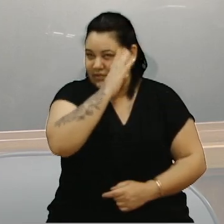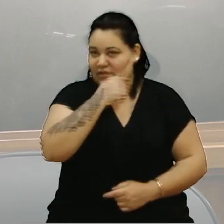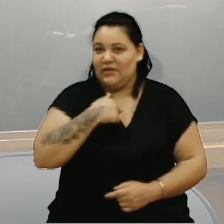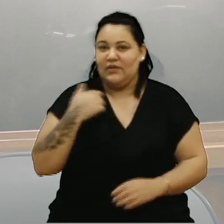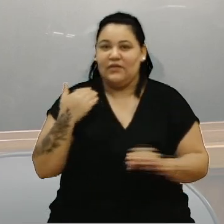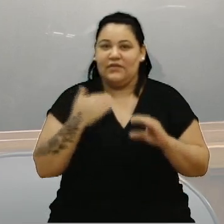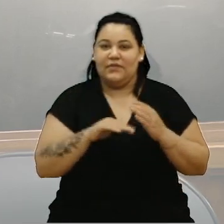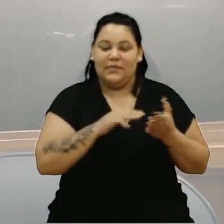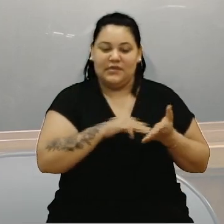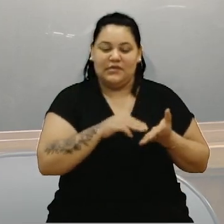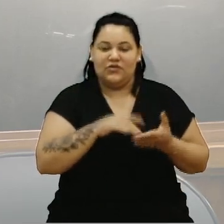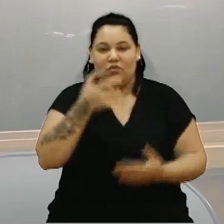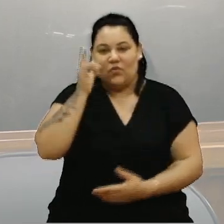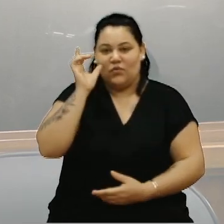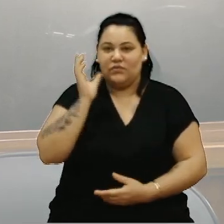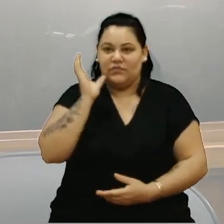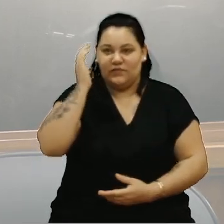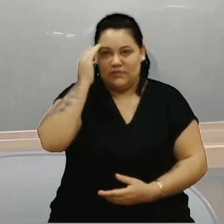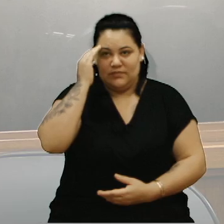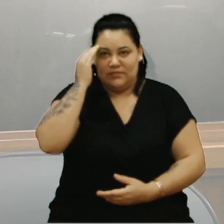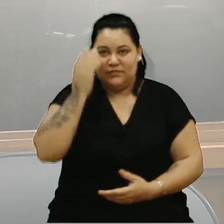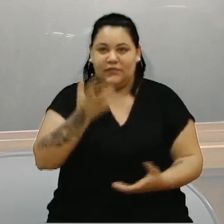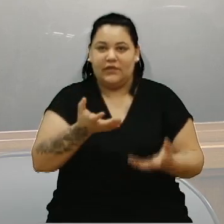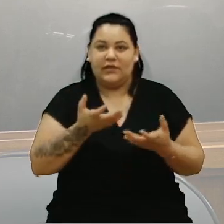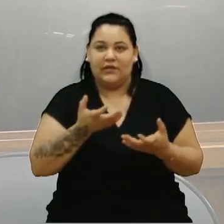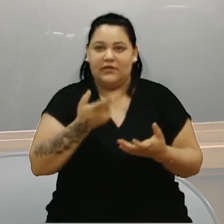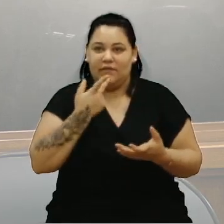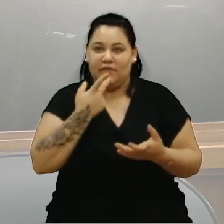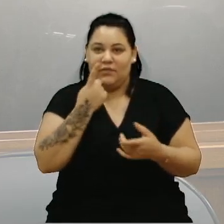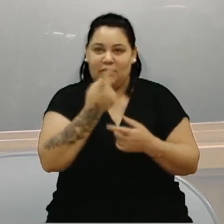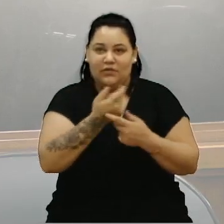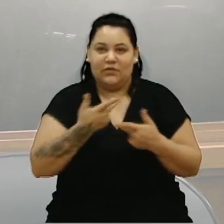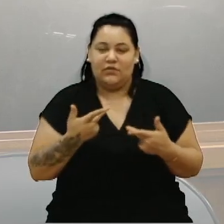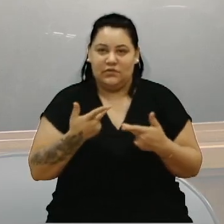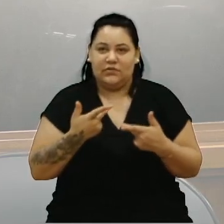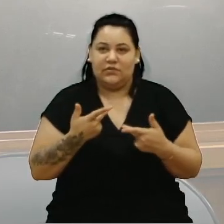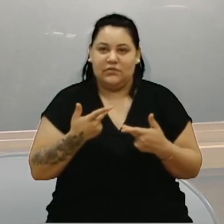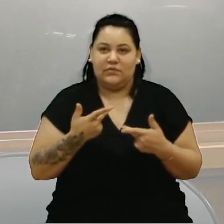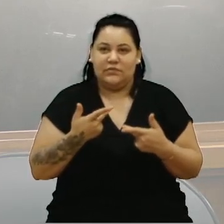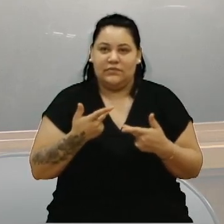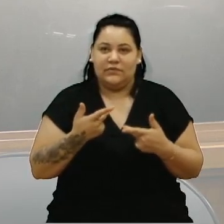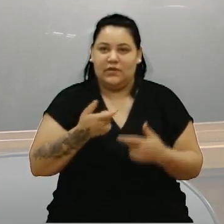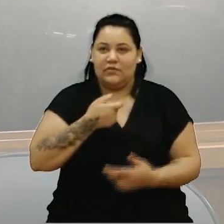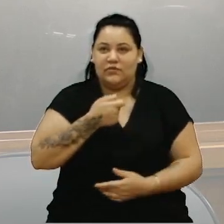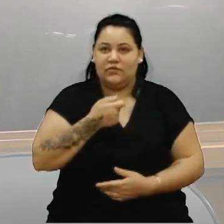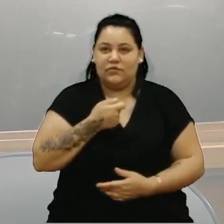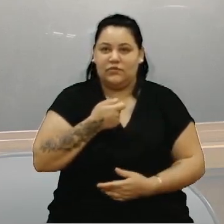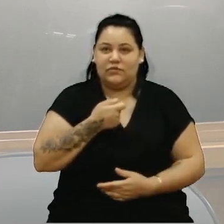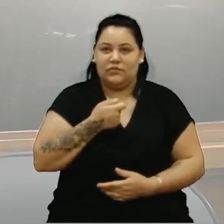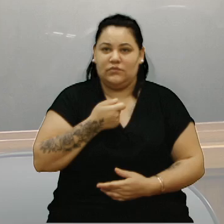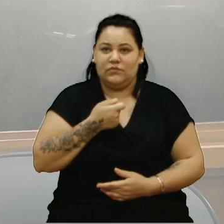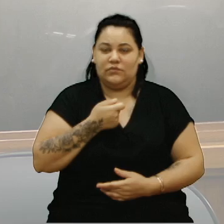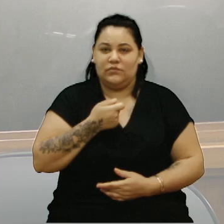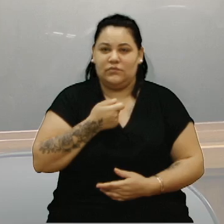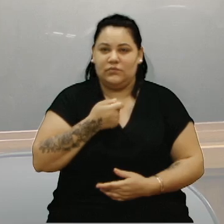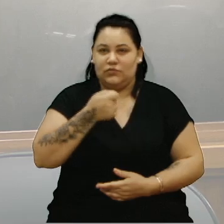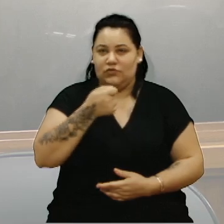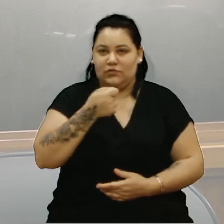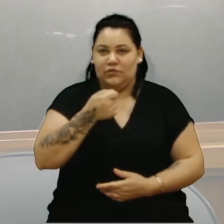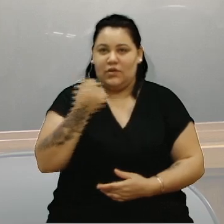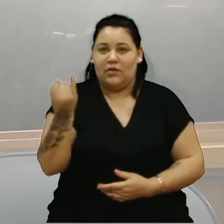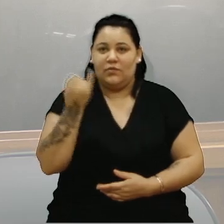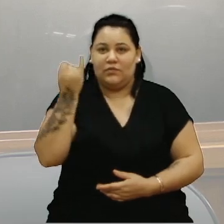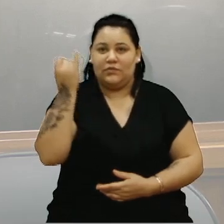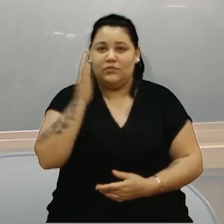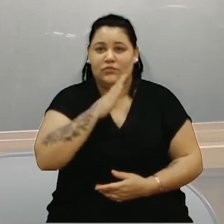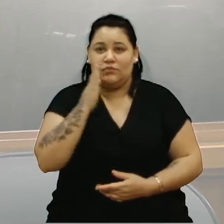para o vereador Felipe e quero trazer uma coisa que está no jornal, vamos usar como exemplo. E a importância da agilidade na resolução dos problemas